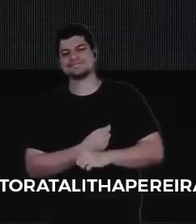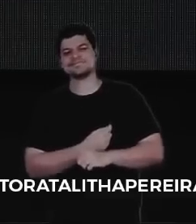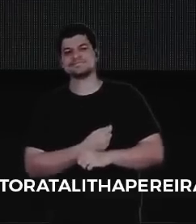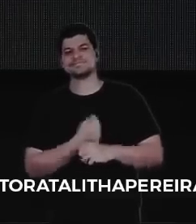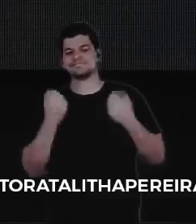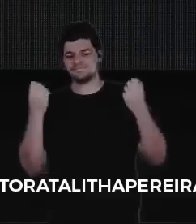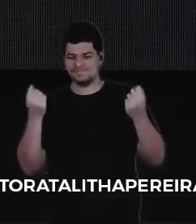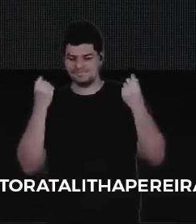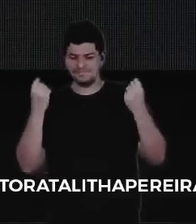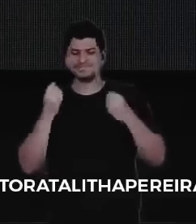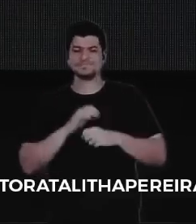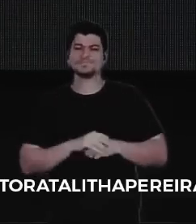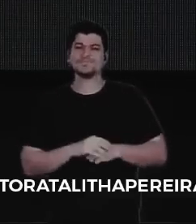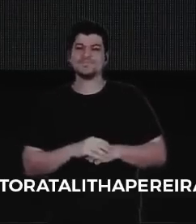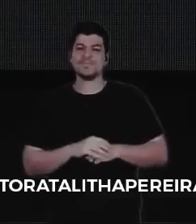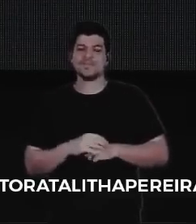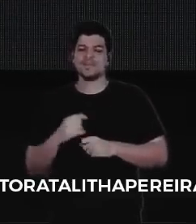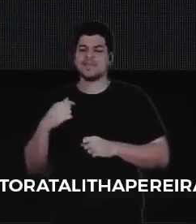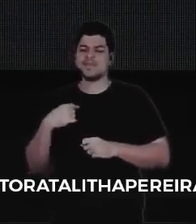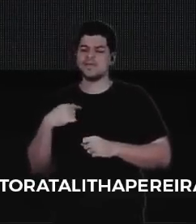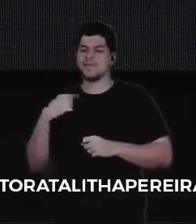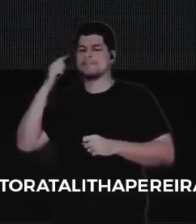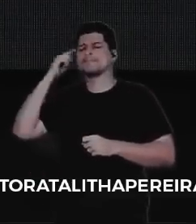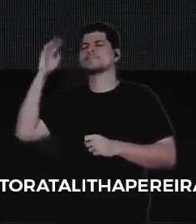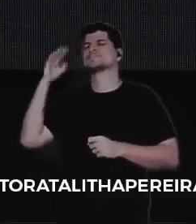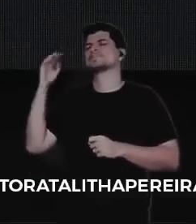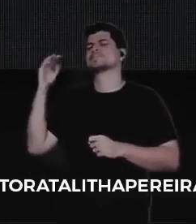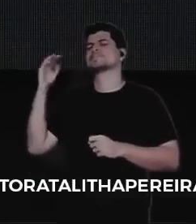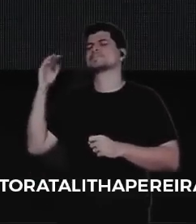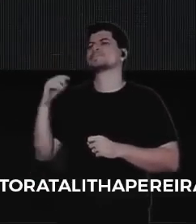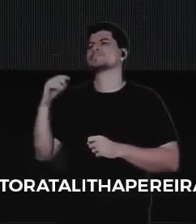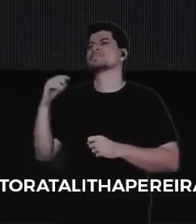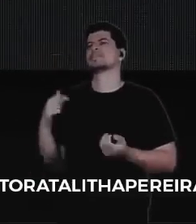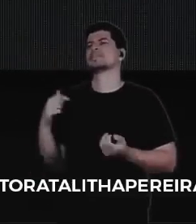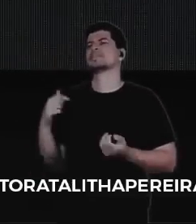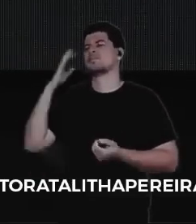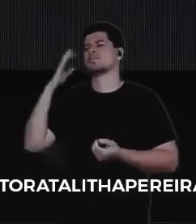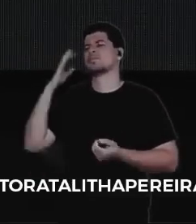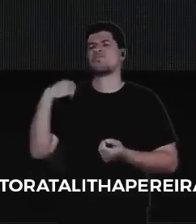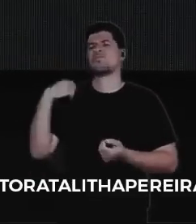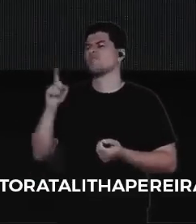Eu confesso que naquele dia eu disse assim: não, eu não vou.